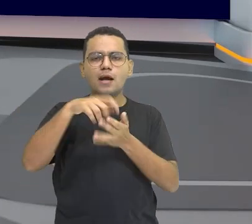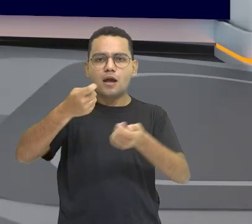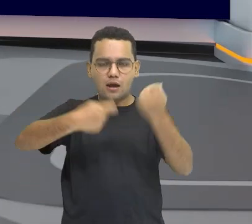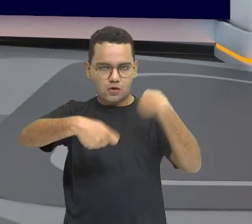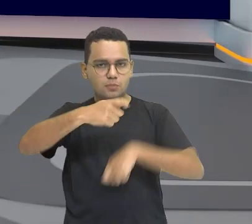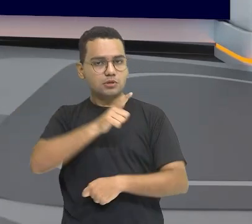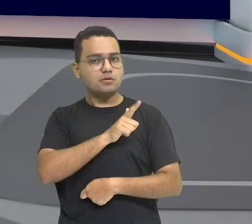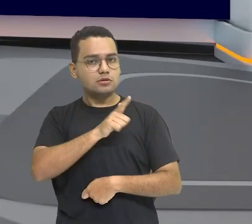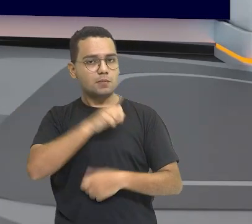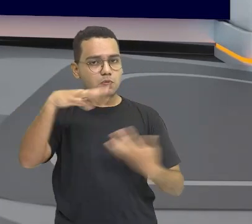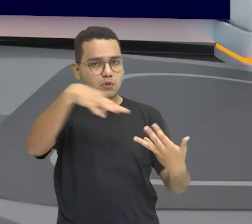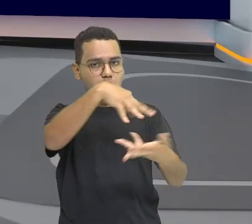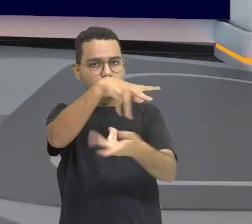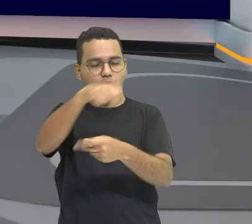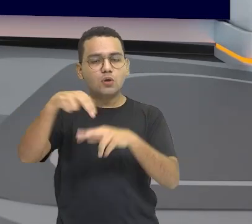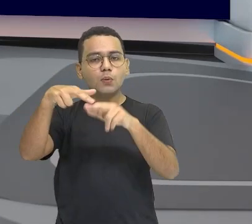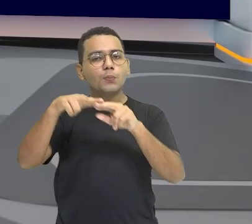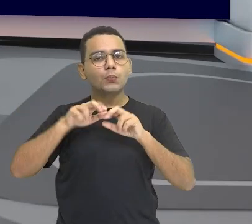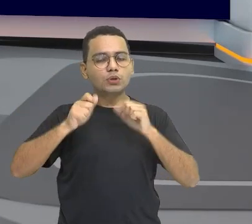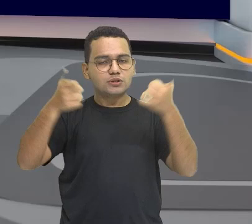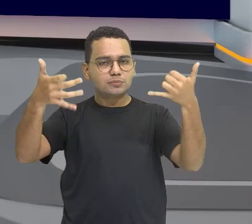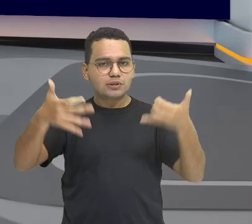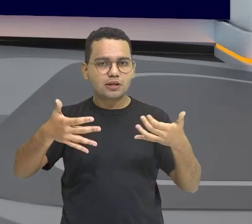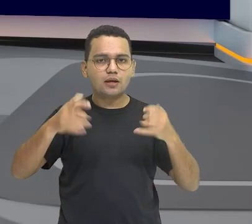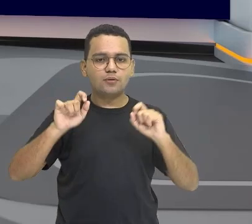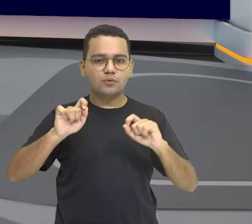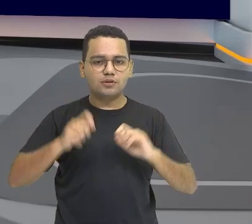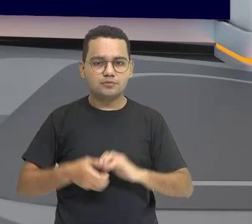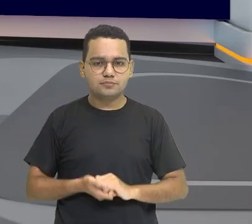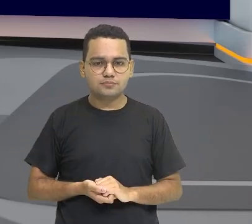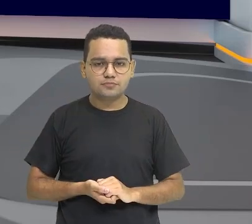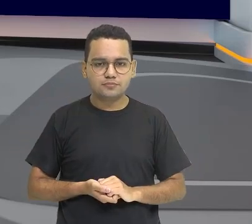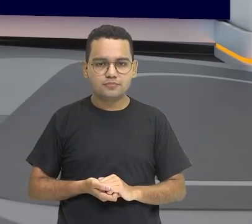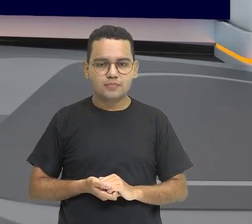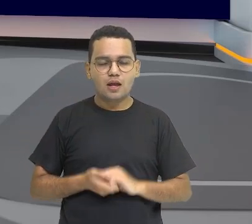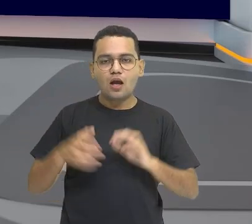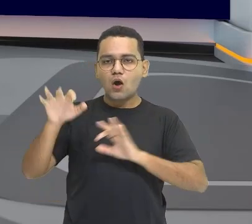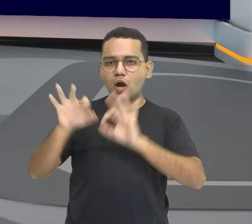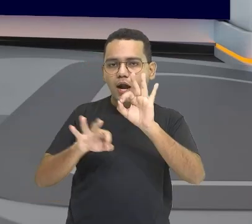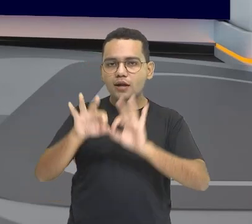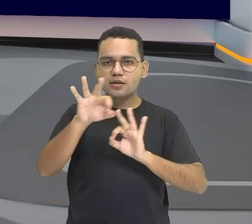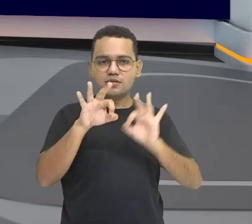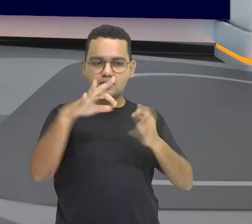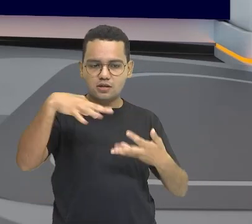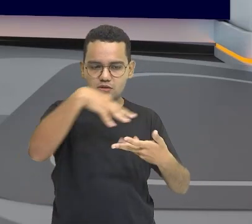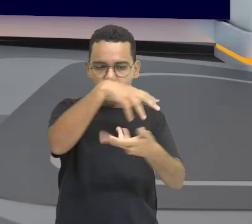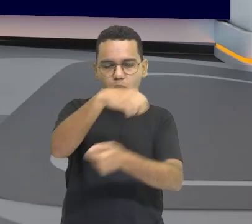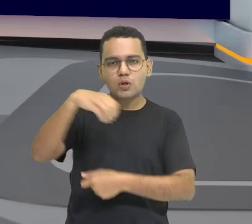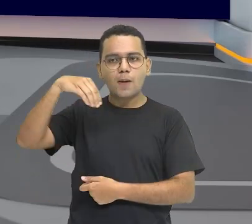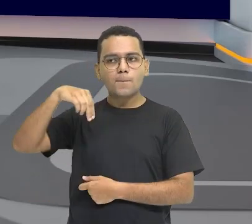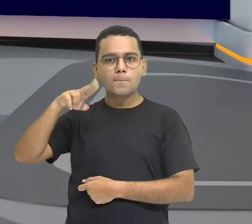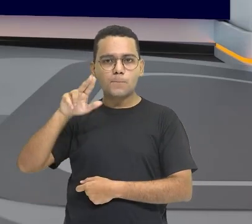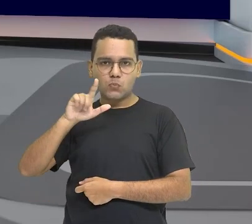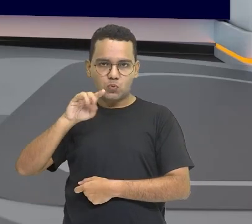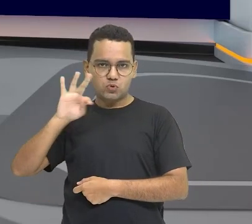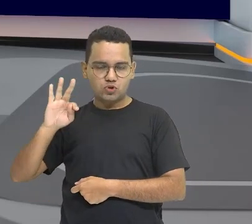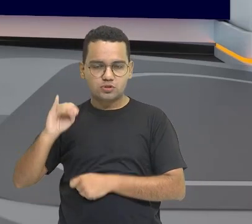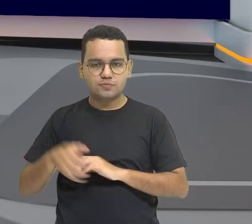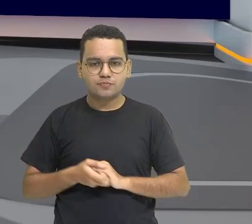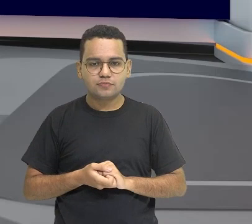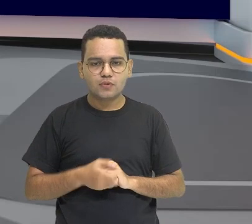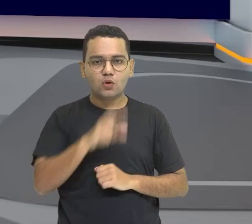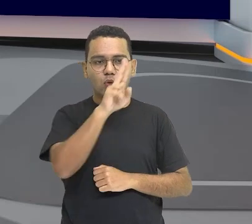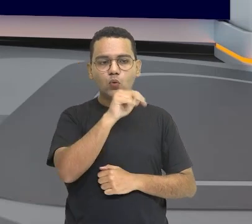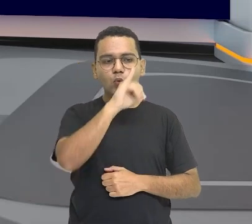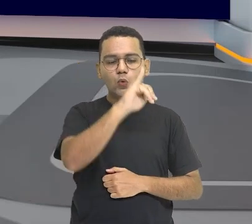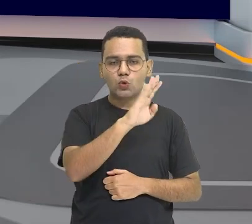isso, também é coerente dizer que a ordem pode ser também multipolar. Então, é uni do ponto de vista militar, multi